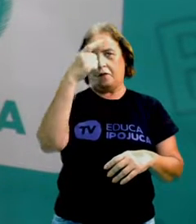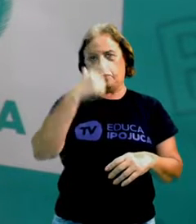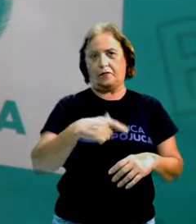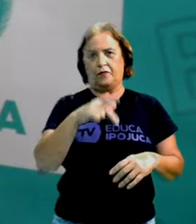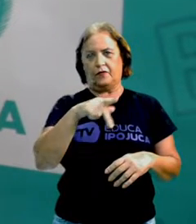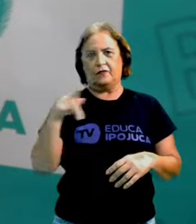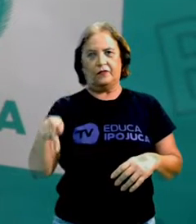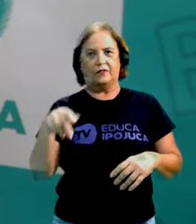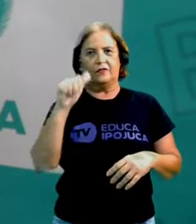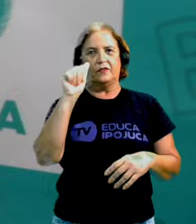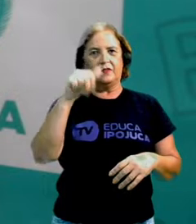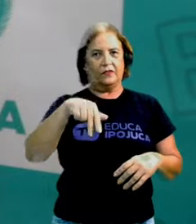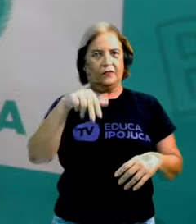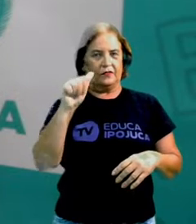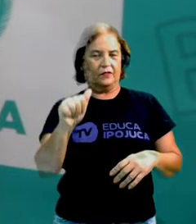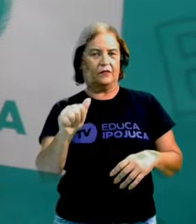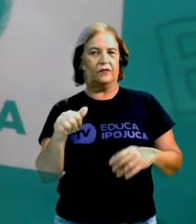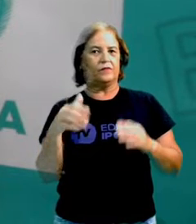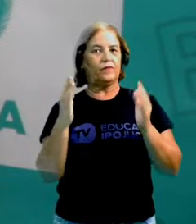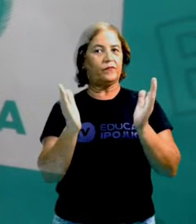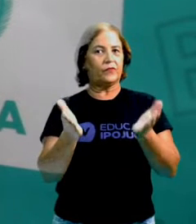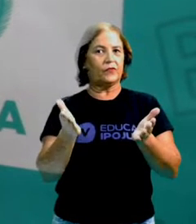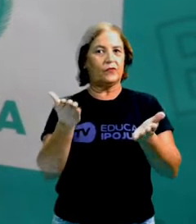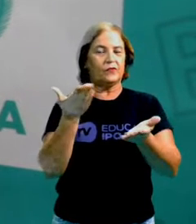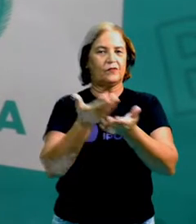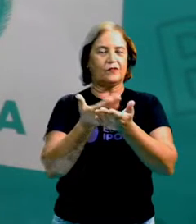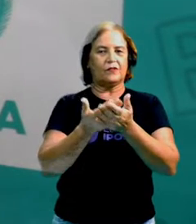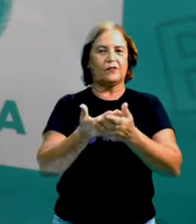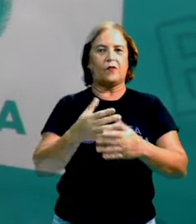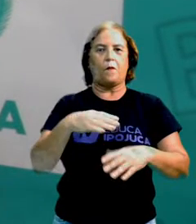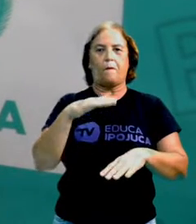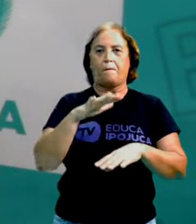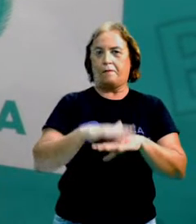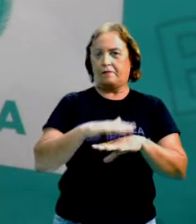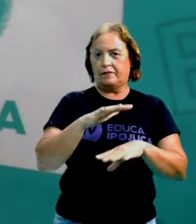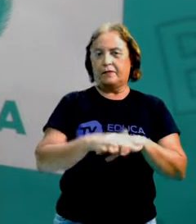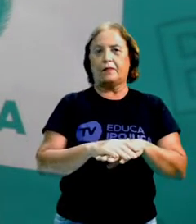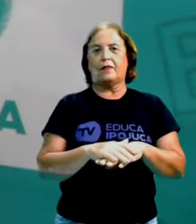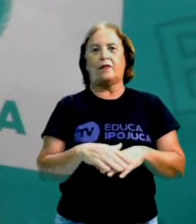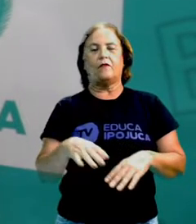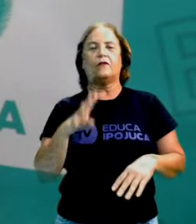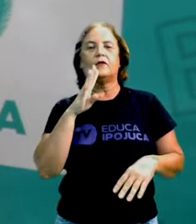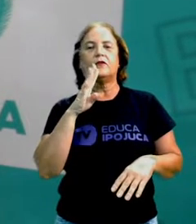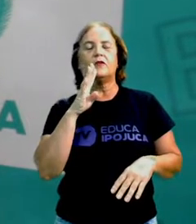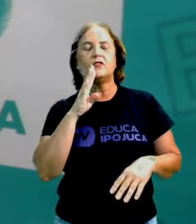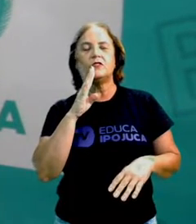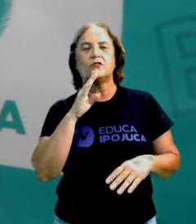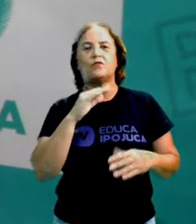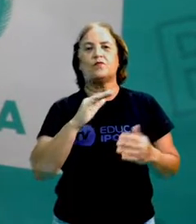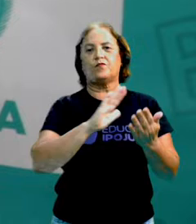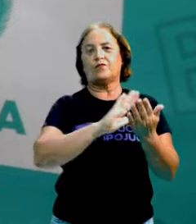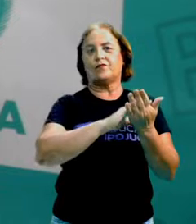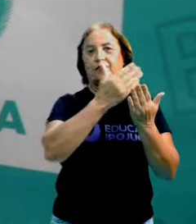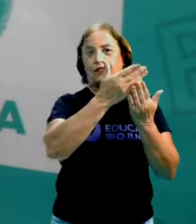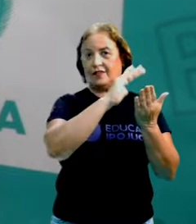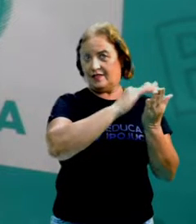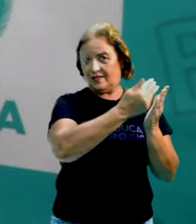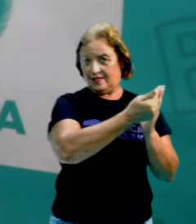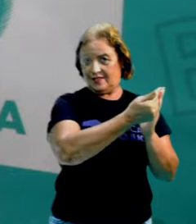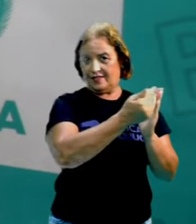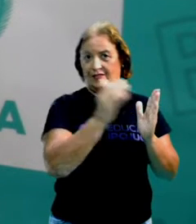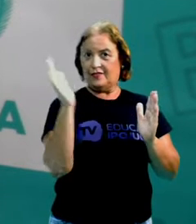a professora Ana e hoje na nossa aula de matemática nós vamos conhecer o calendário